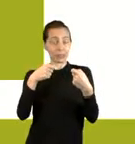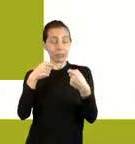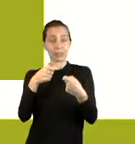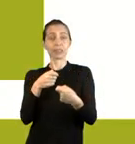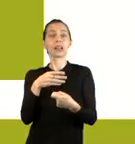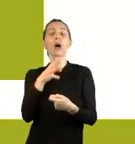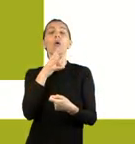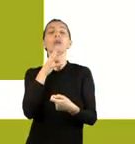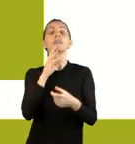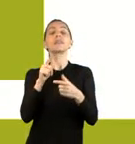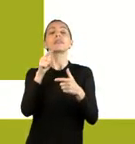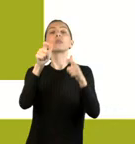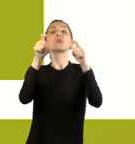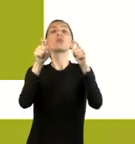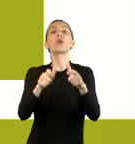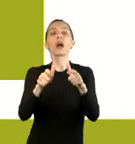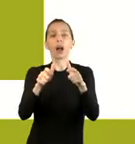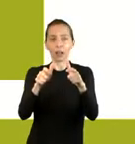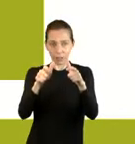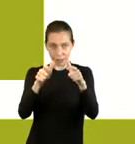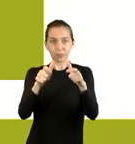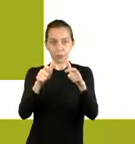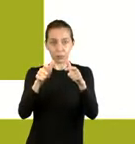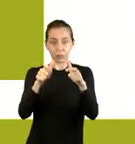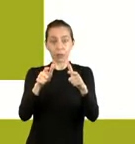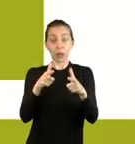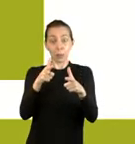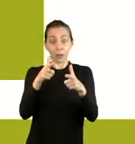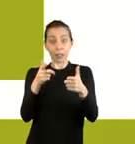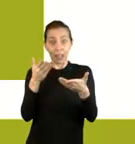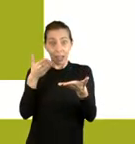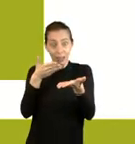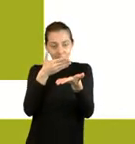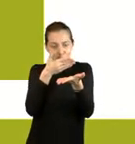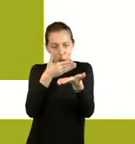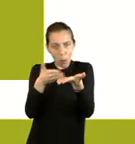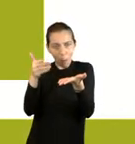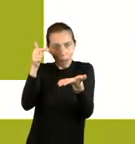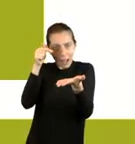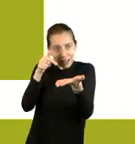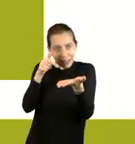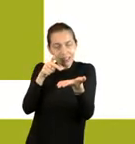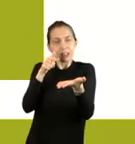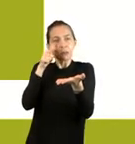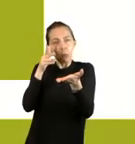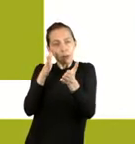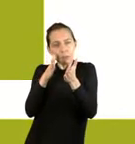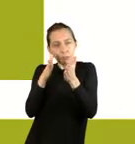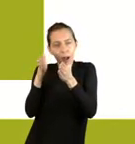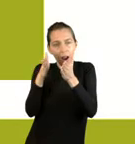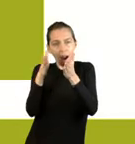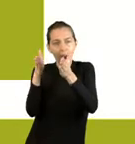está, porque a partir disso você vai começar a caminhar para as outras e para as outras até chegar na